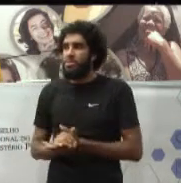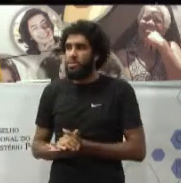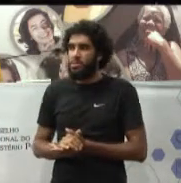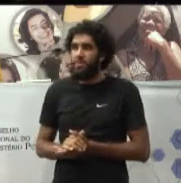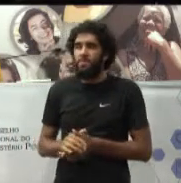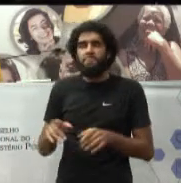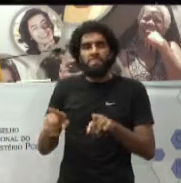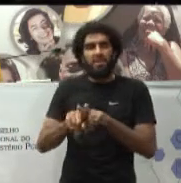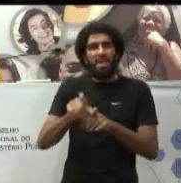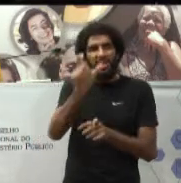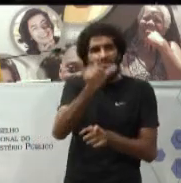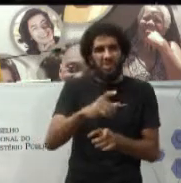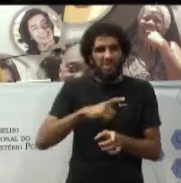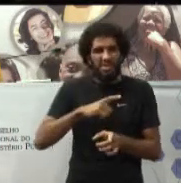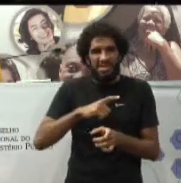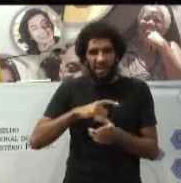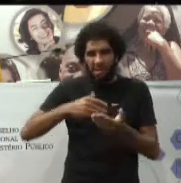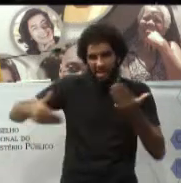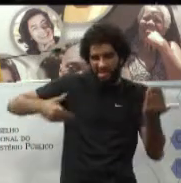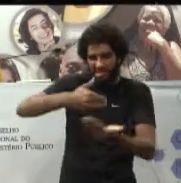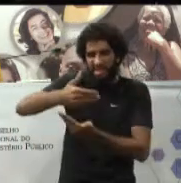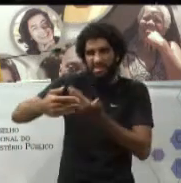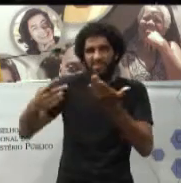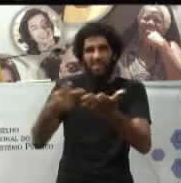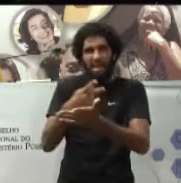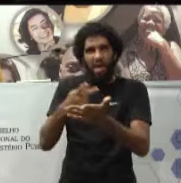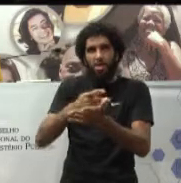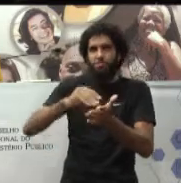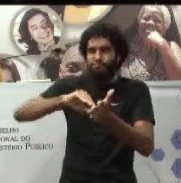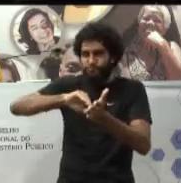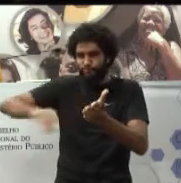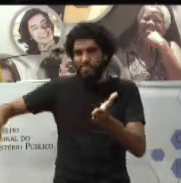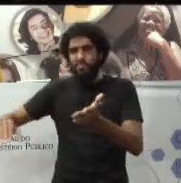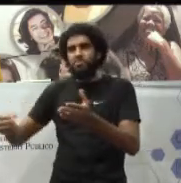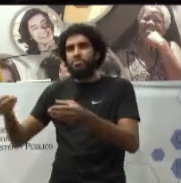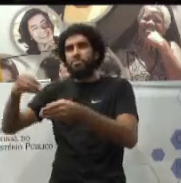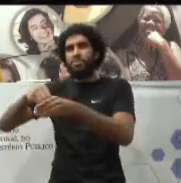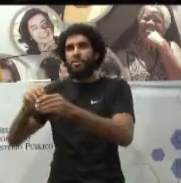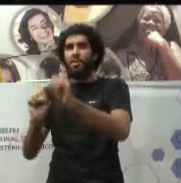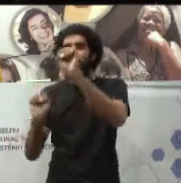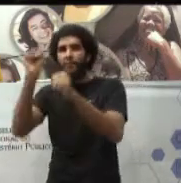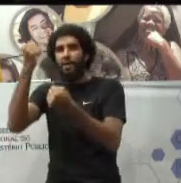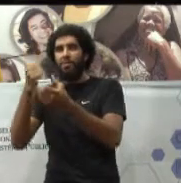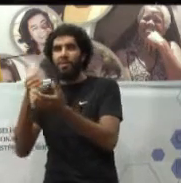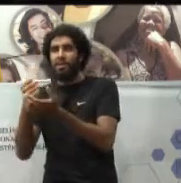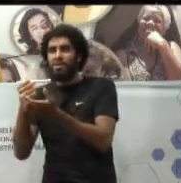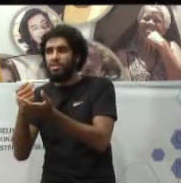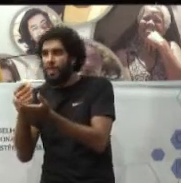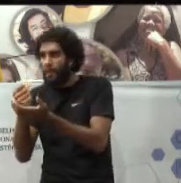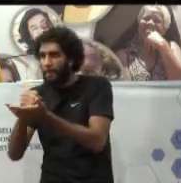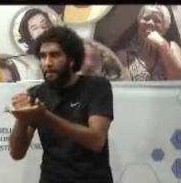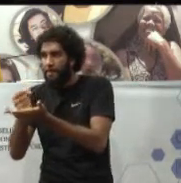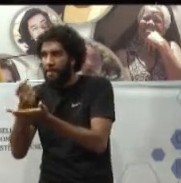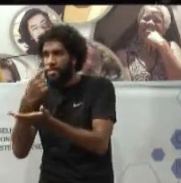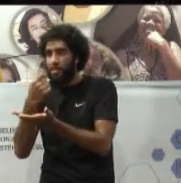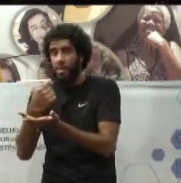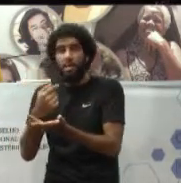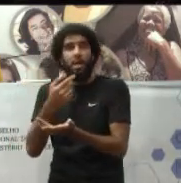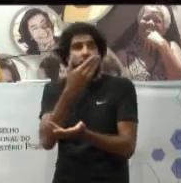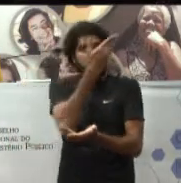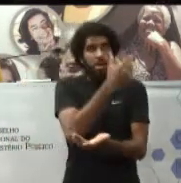ilícita com indústria de material e medicamentos bem aqui estamos com tatho e quiko à disposição dos senhores